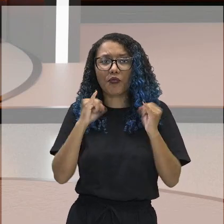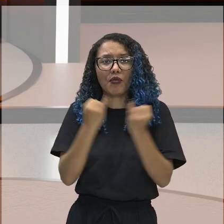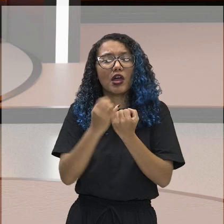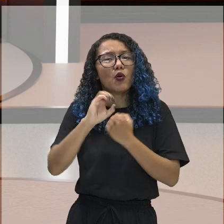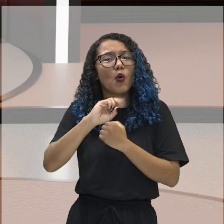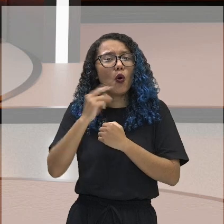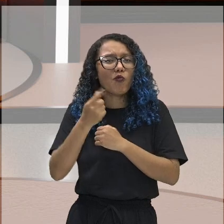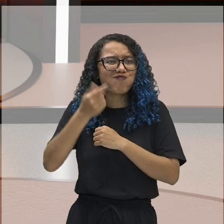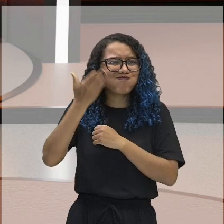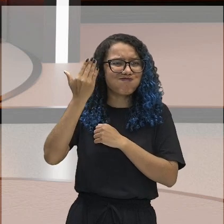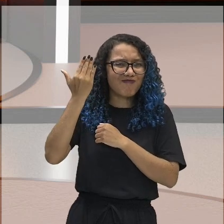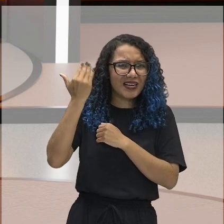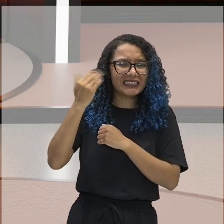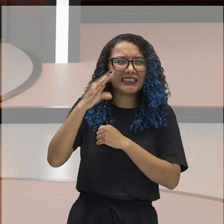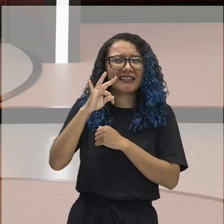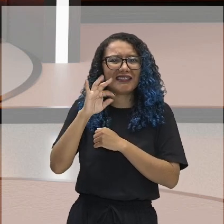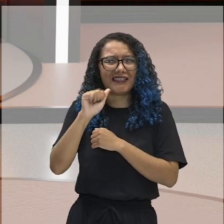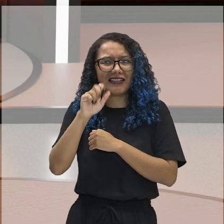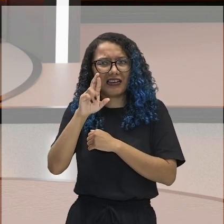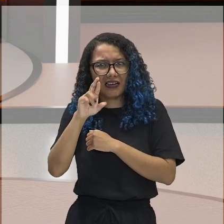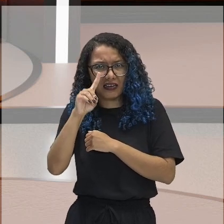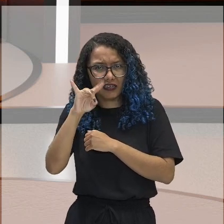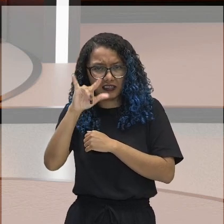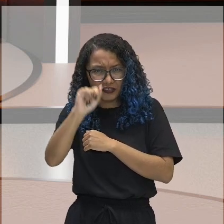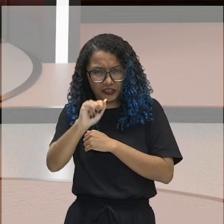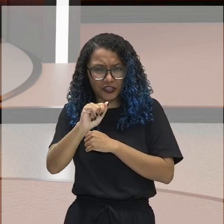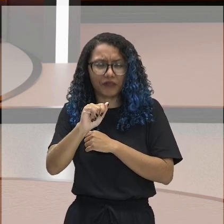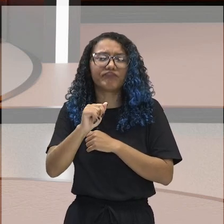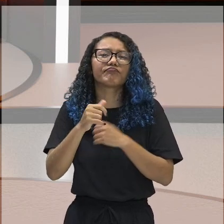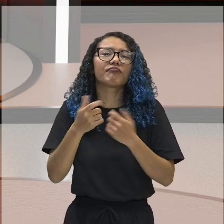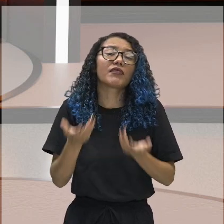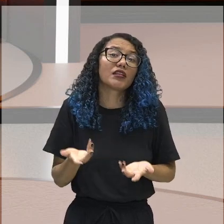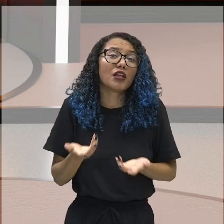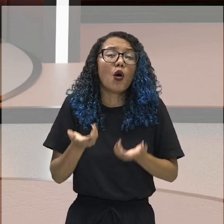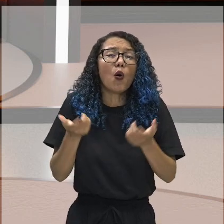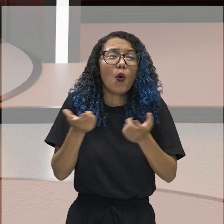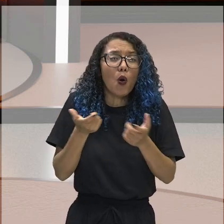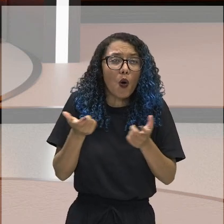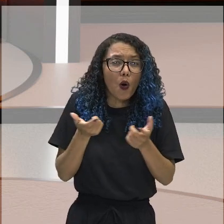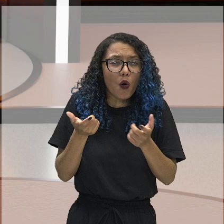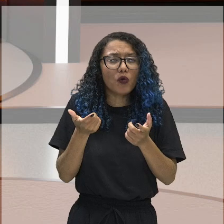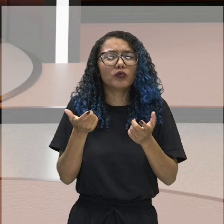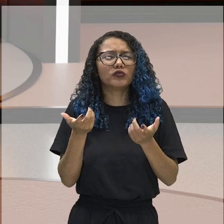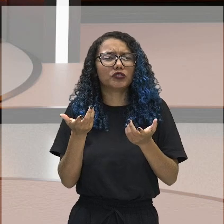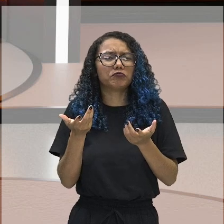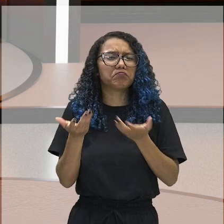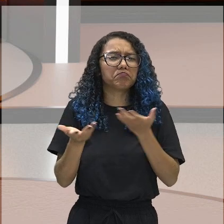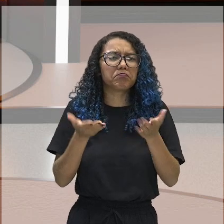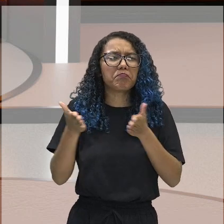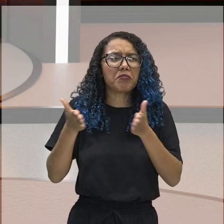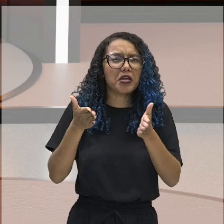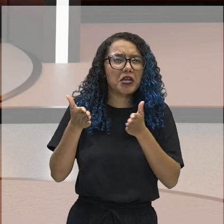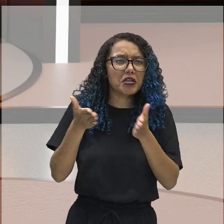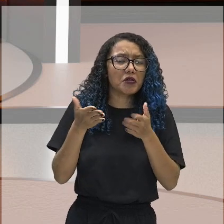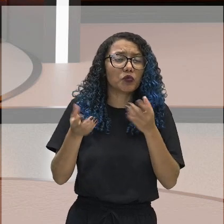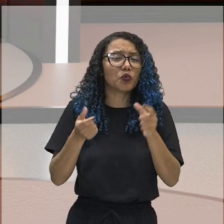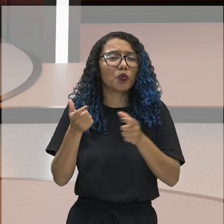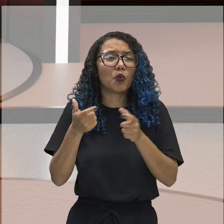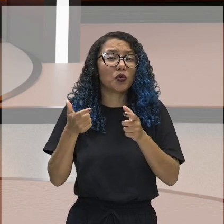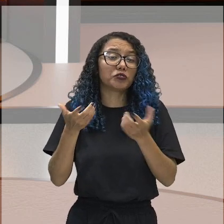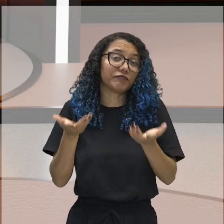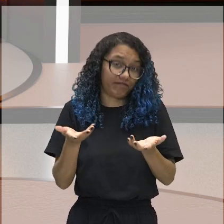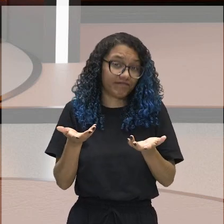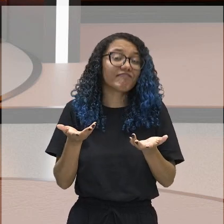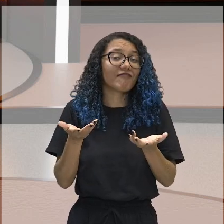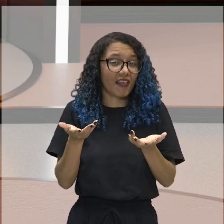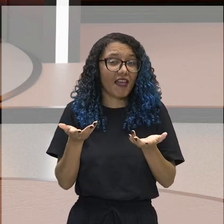Então, nós estamos exatamente falando aonde, professora, se localiza, então, esse Baixo Império e essa Antiguidade Tardia. Tá?